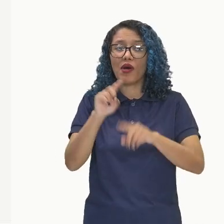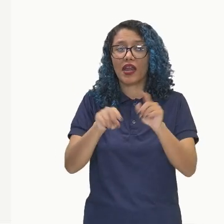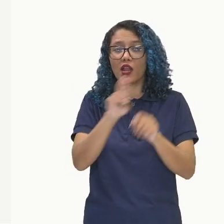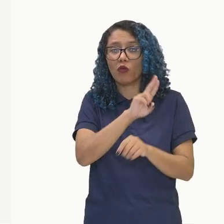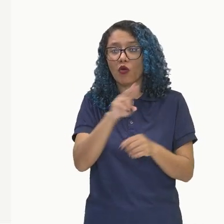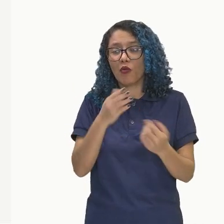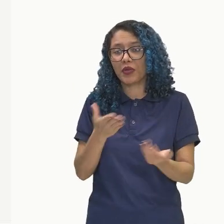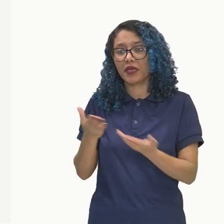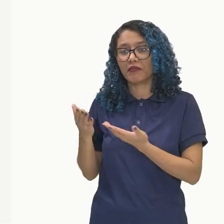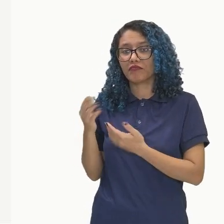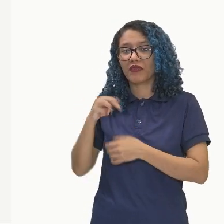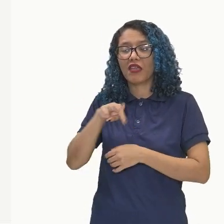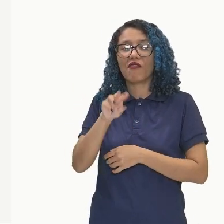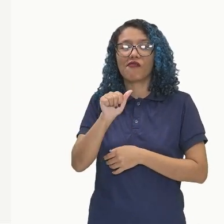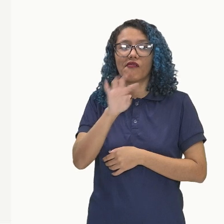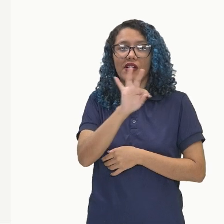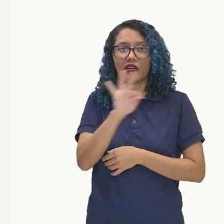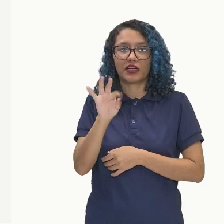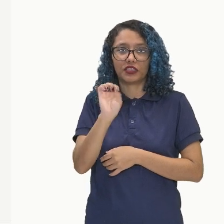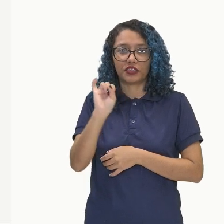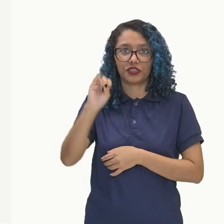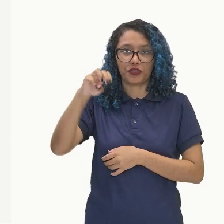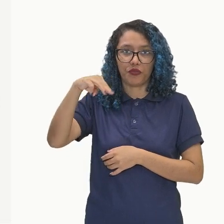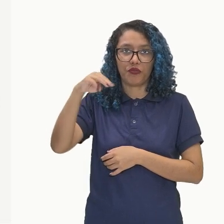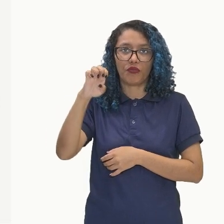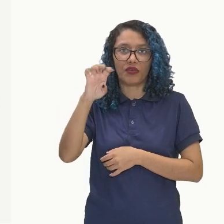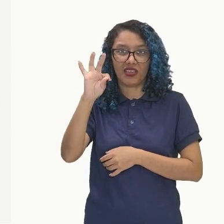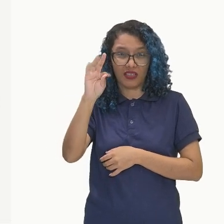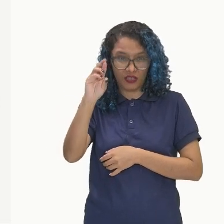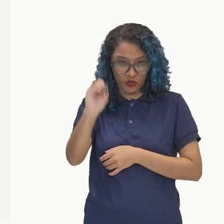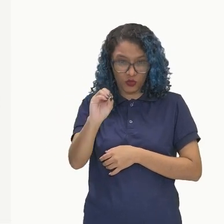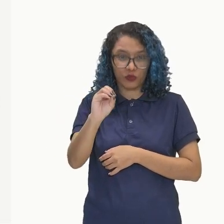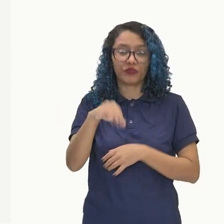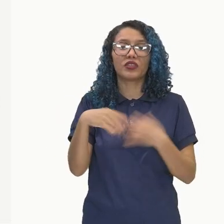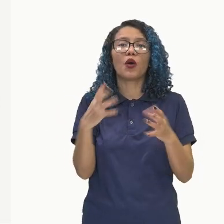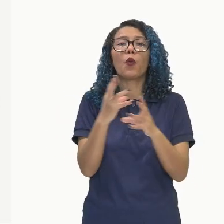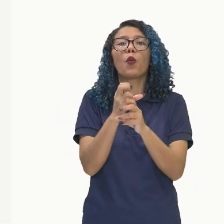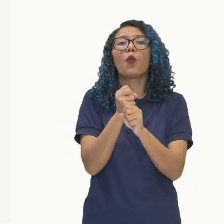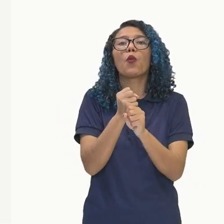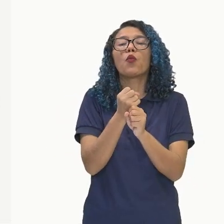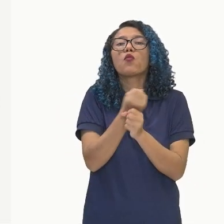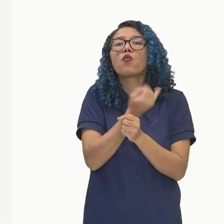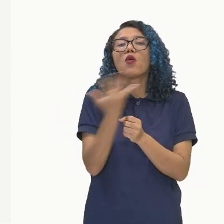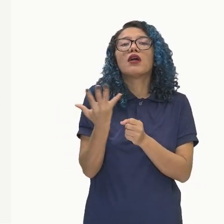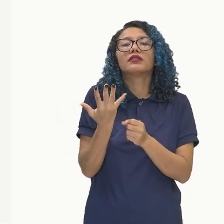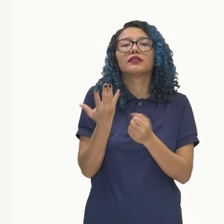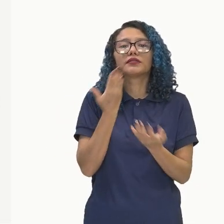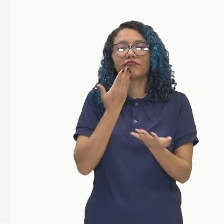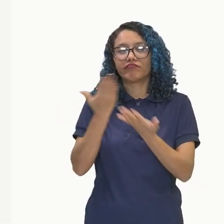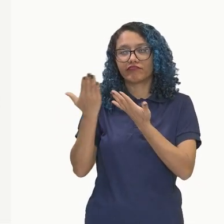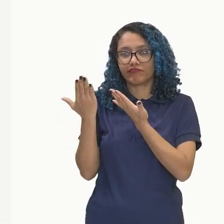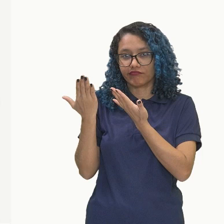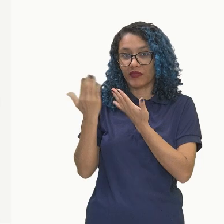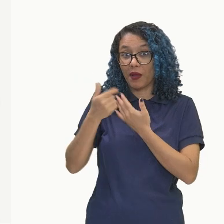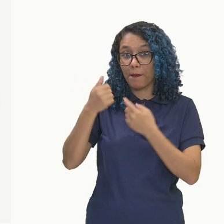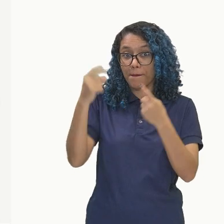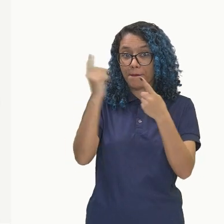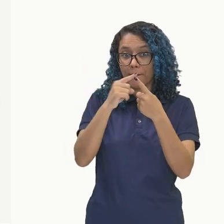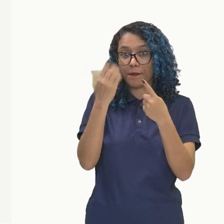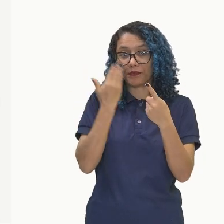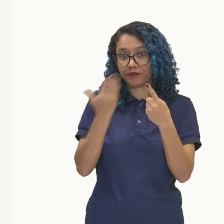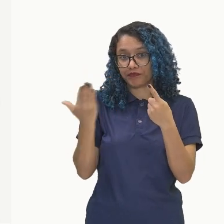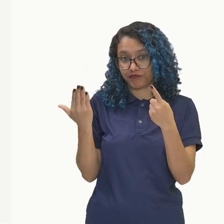temos aí quantas grandezas? Olha lá. Tenho aqui corrente, nossa primeira,